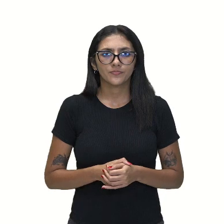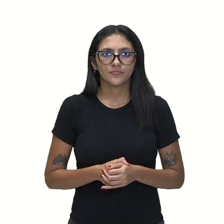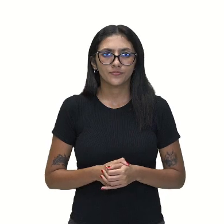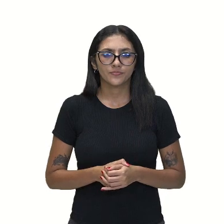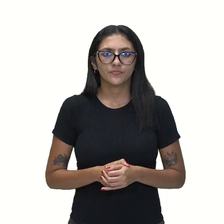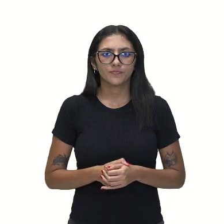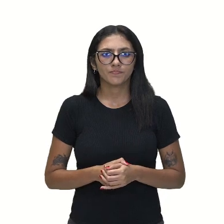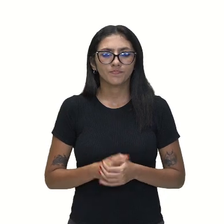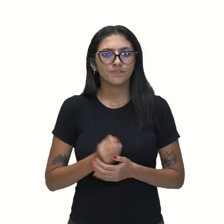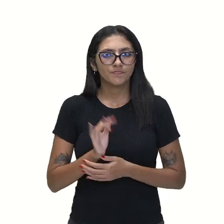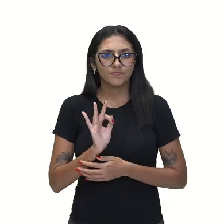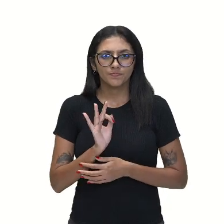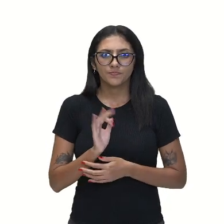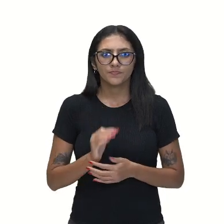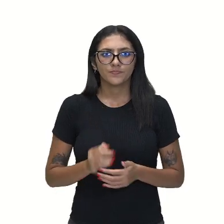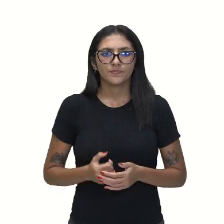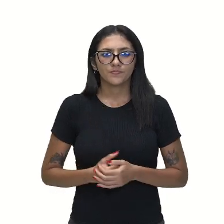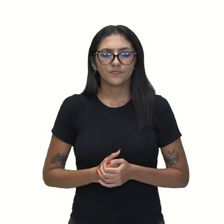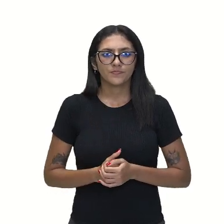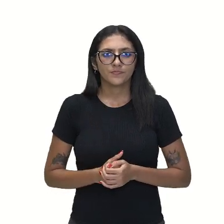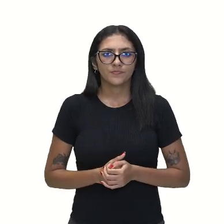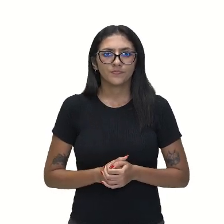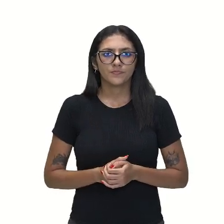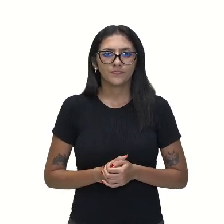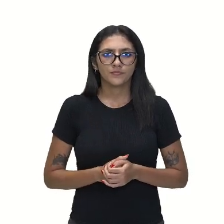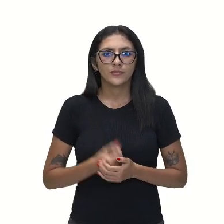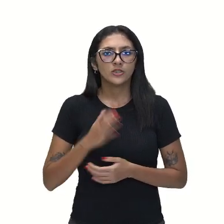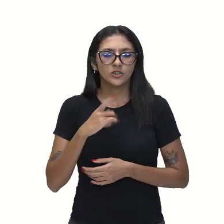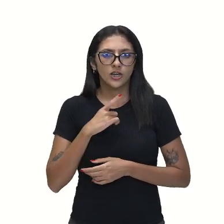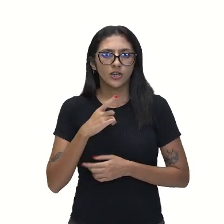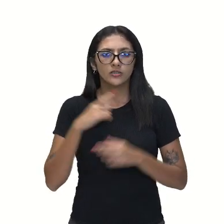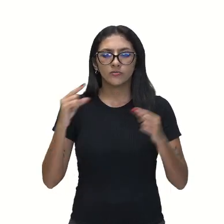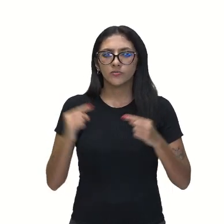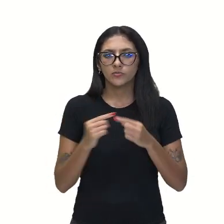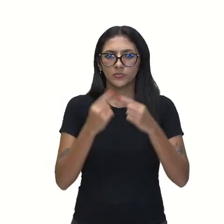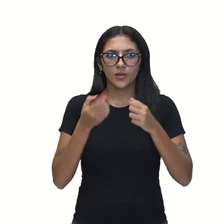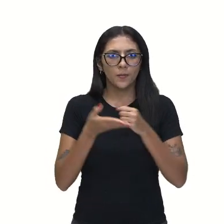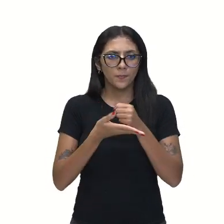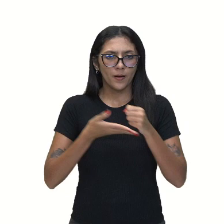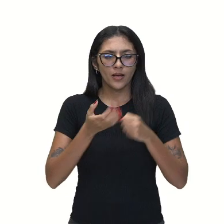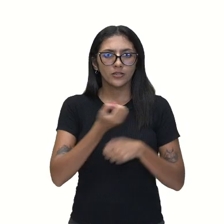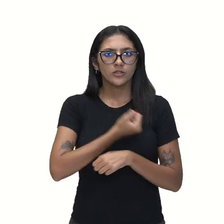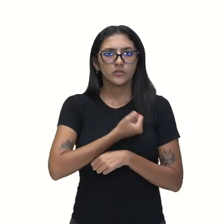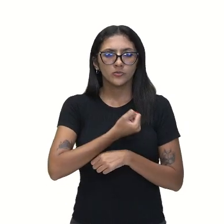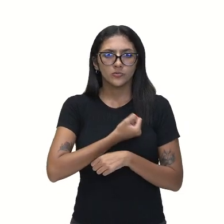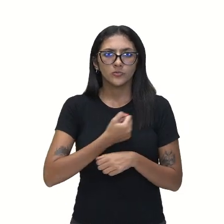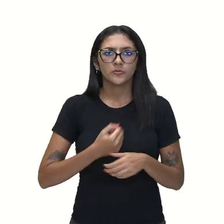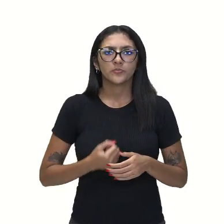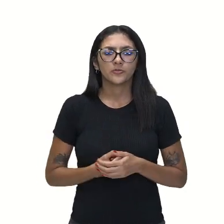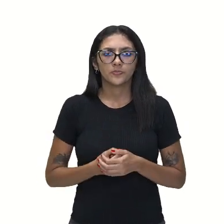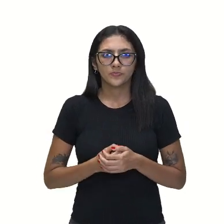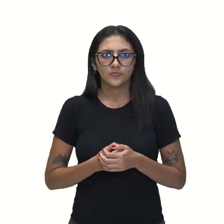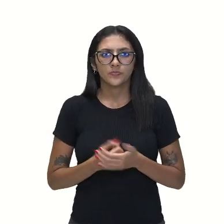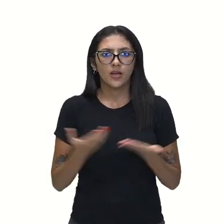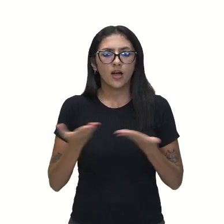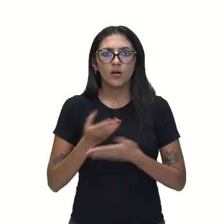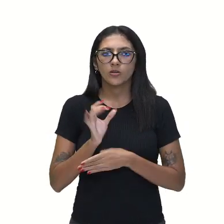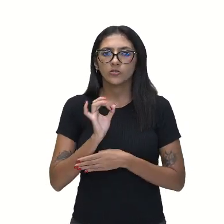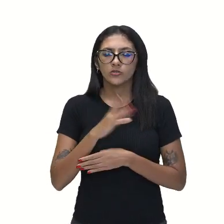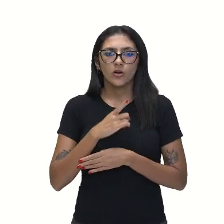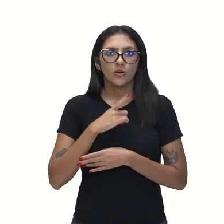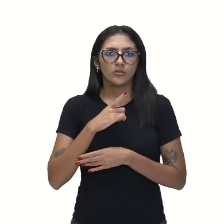Ok, meus amigos? Já que as bases são iguais, eu desconsidero as bases e trabalho só